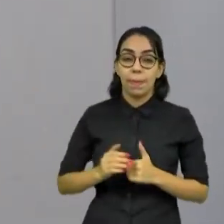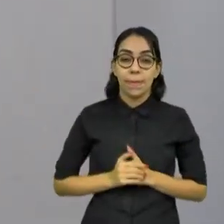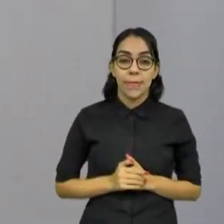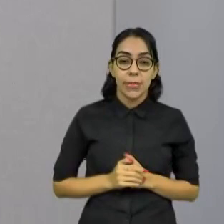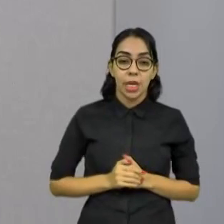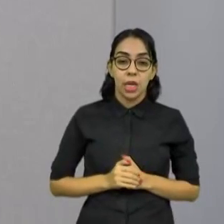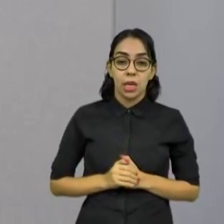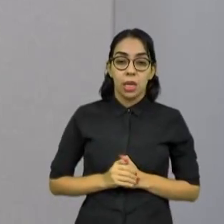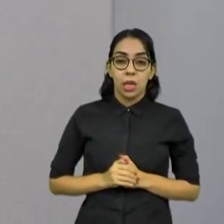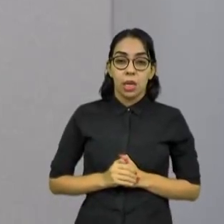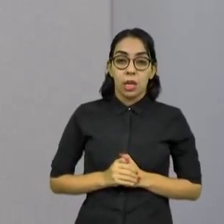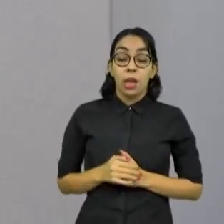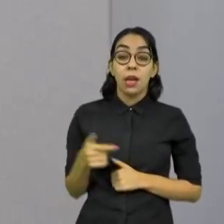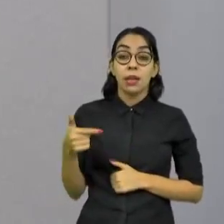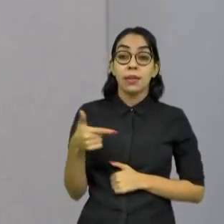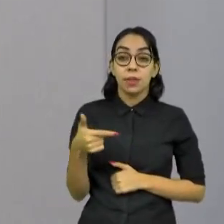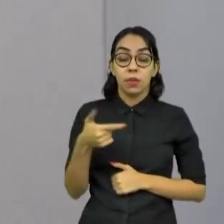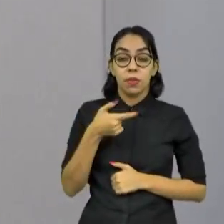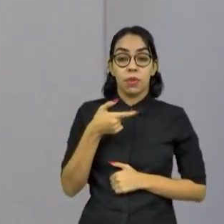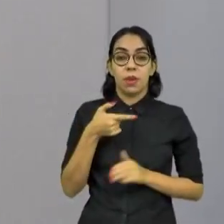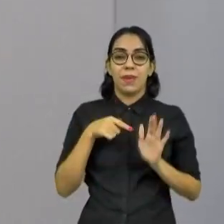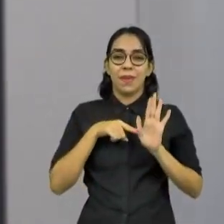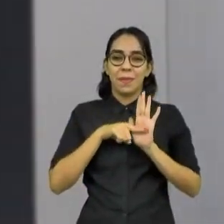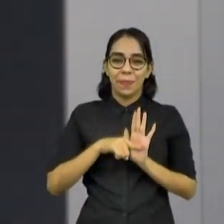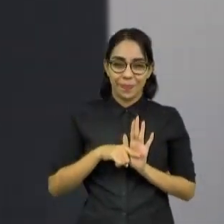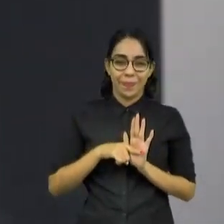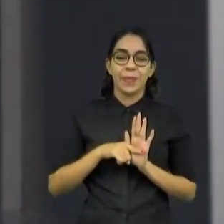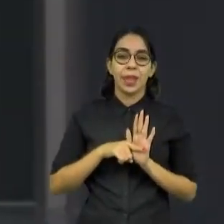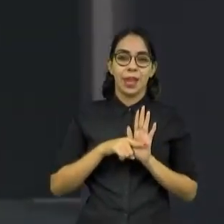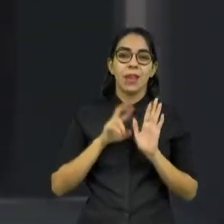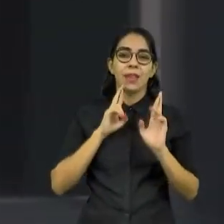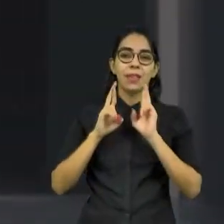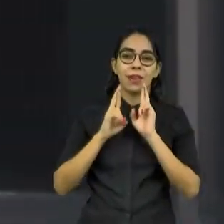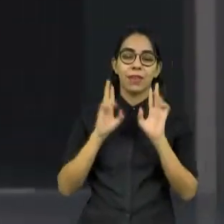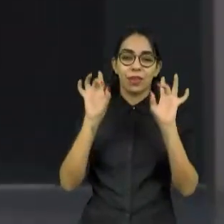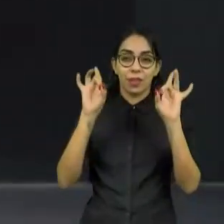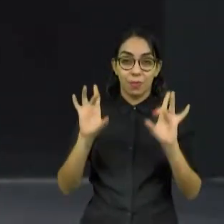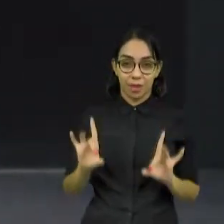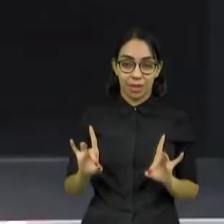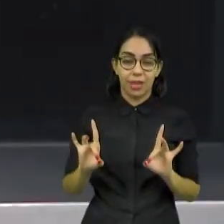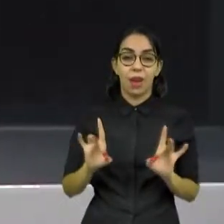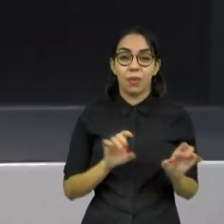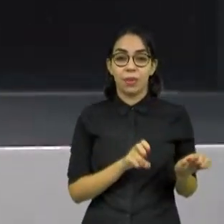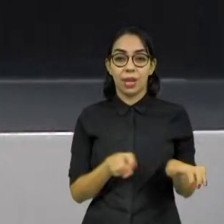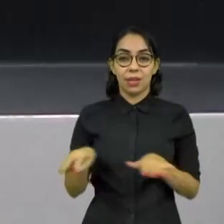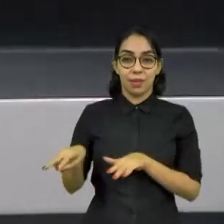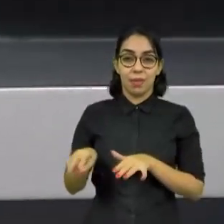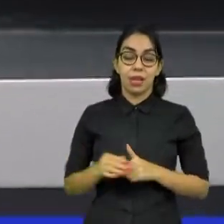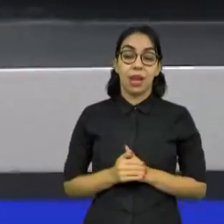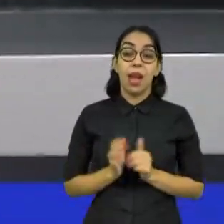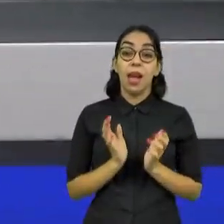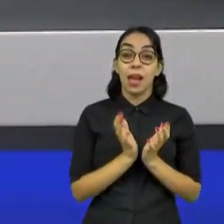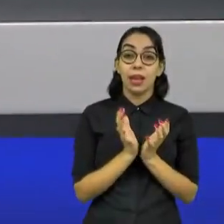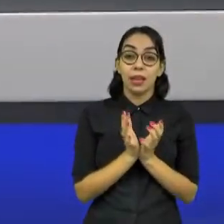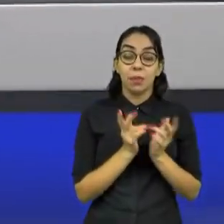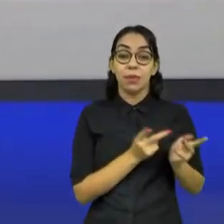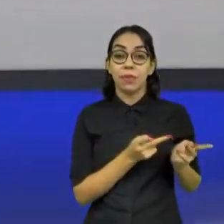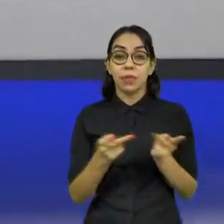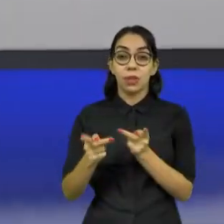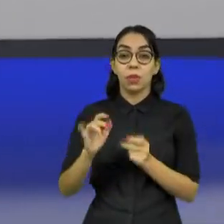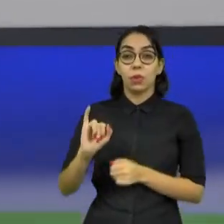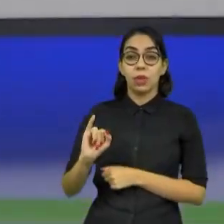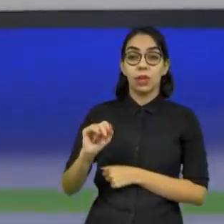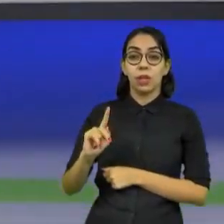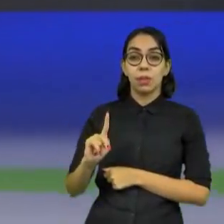Na segunda reportagem da série especial que exibimos nesta semana, nossa equipe visitou em Ipu, na Serra da Ibiapaba,